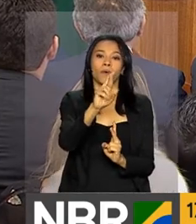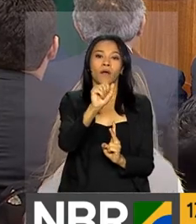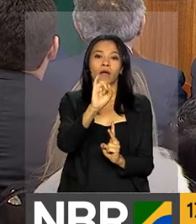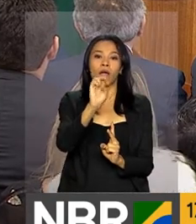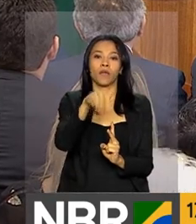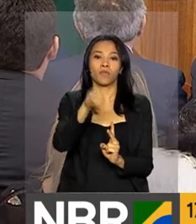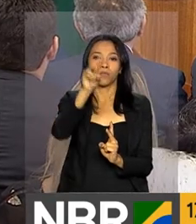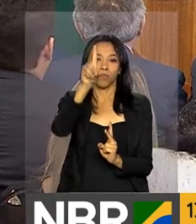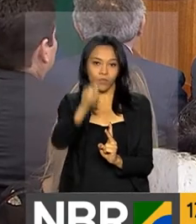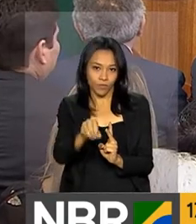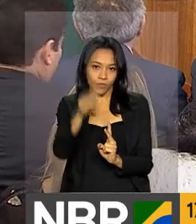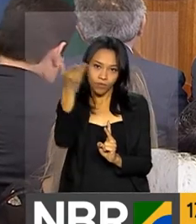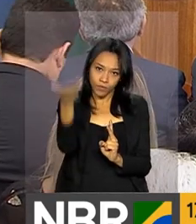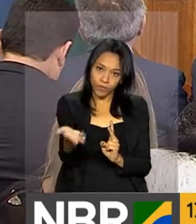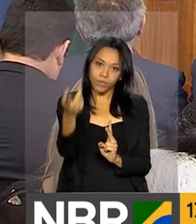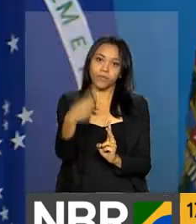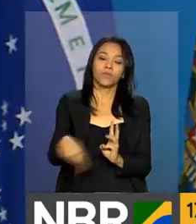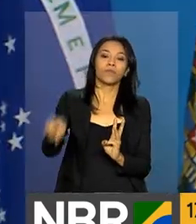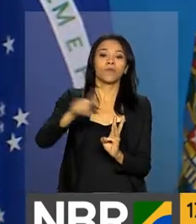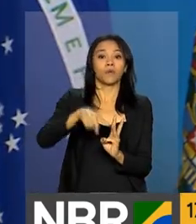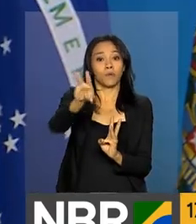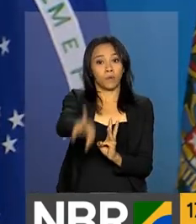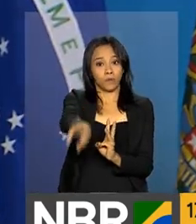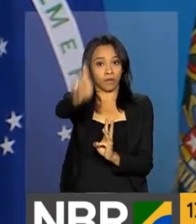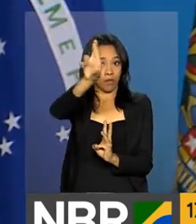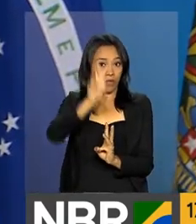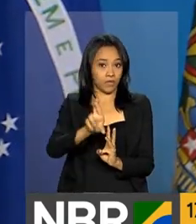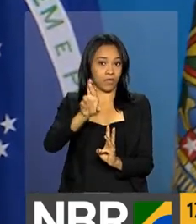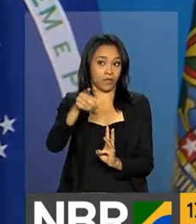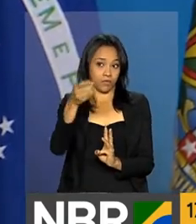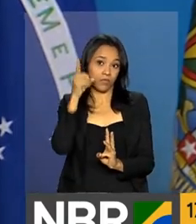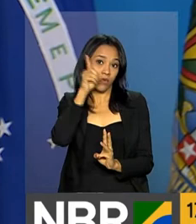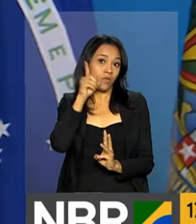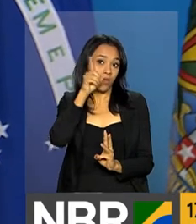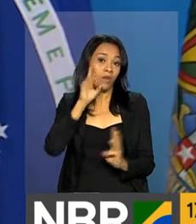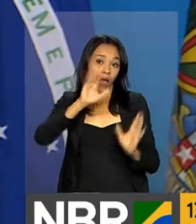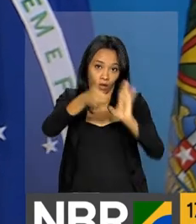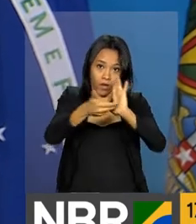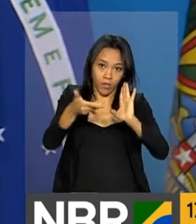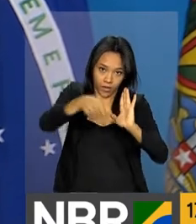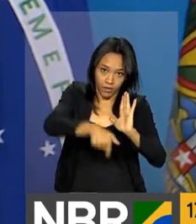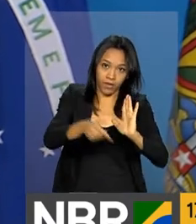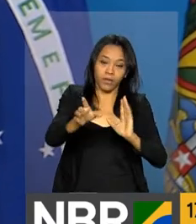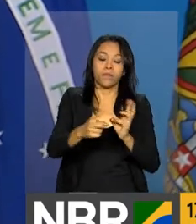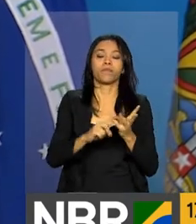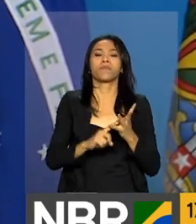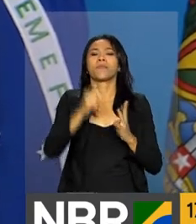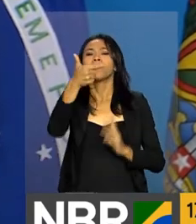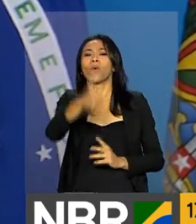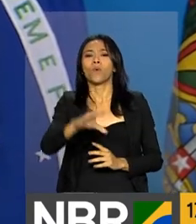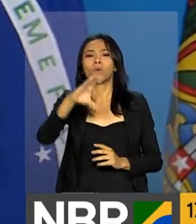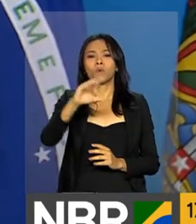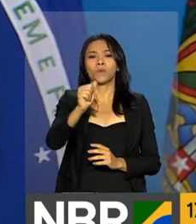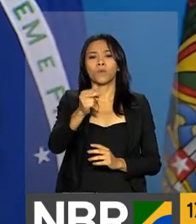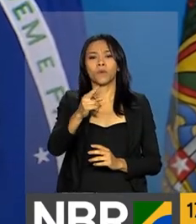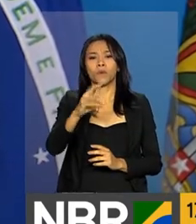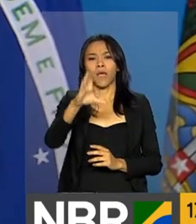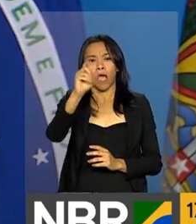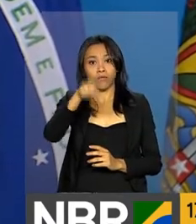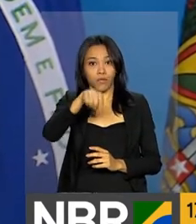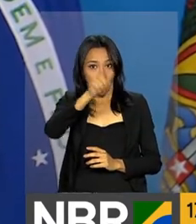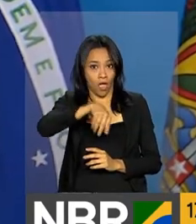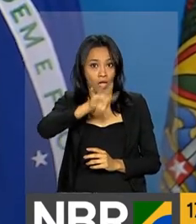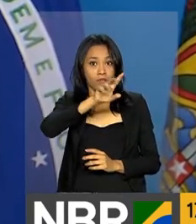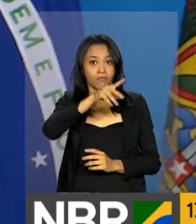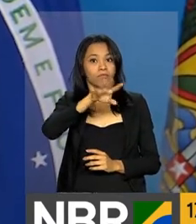Federal, o deputado Irã Gonçalves, representando a Câmara dos Deputados, o Carlos Vital, presidente do Conselho Federal de Medicina, em